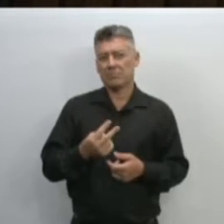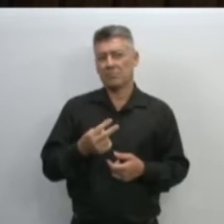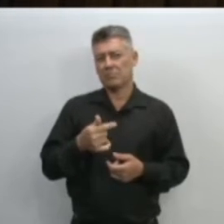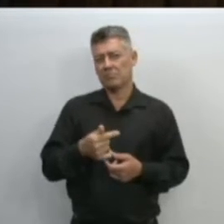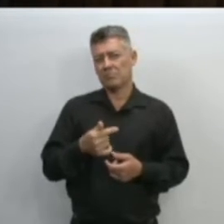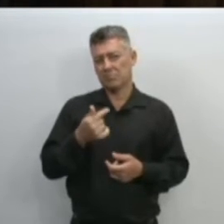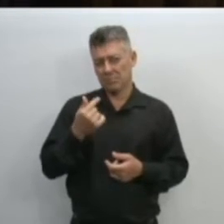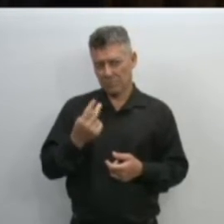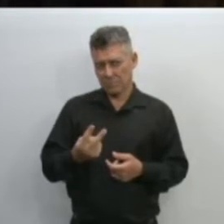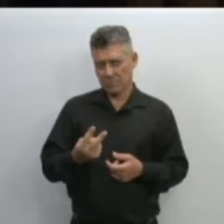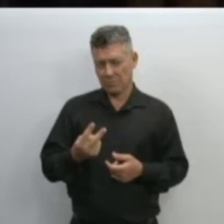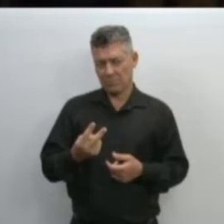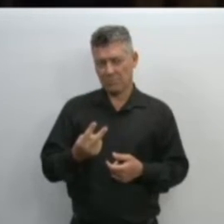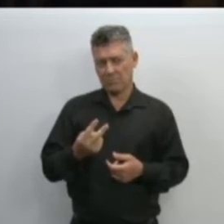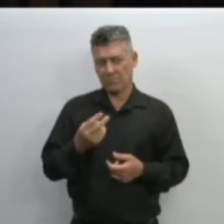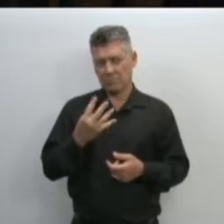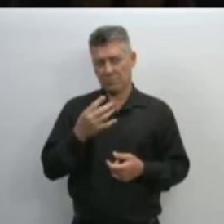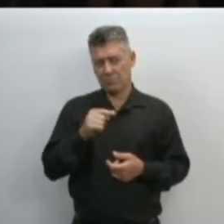4.272,